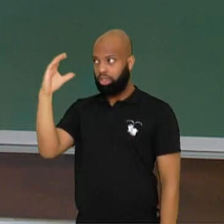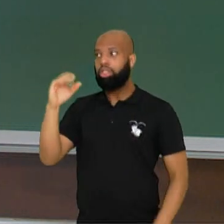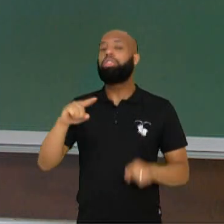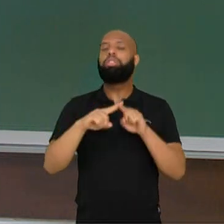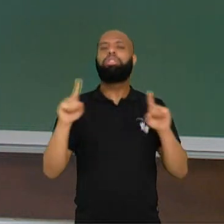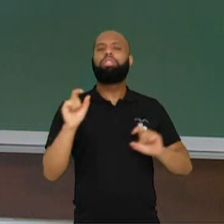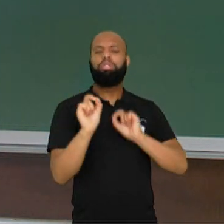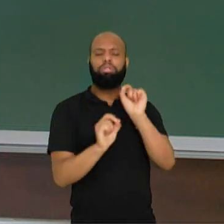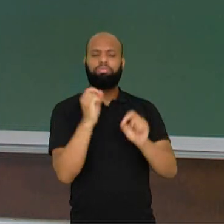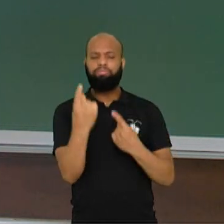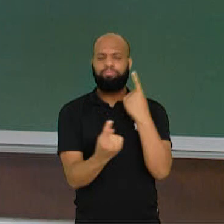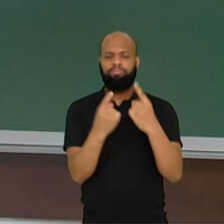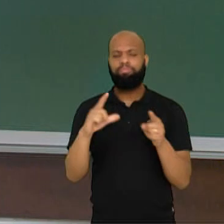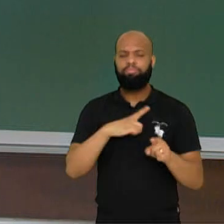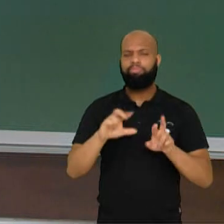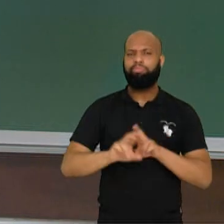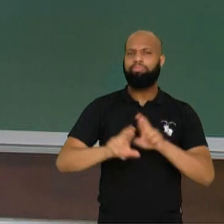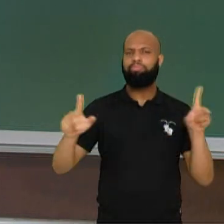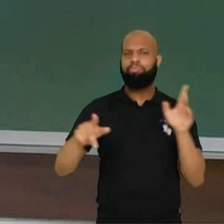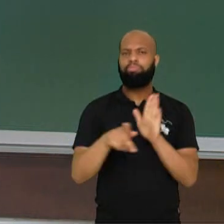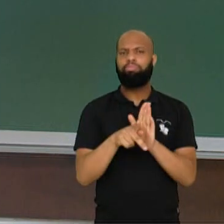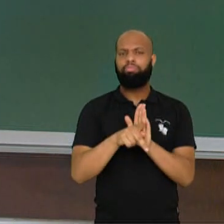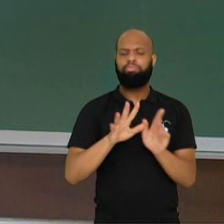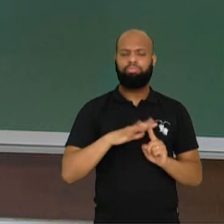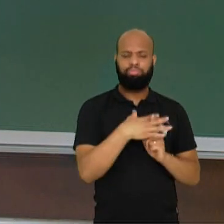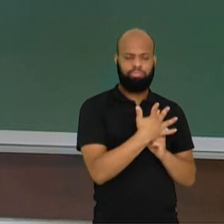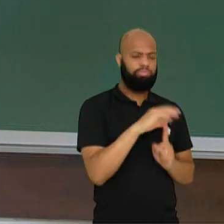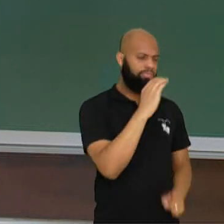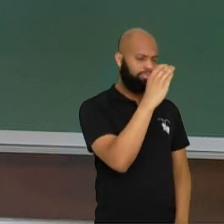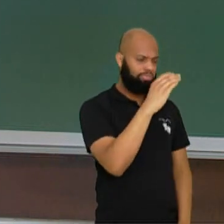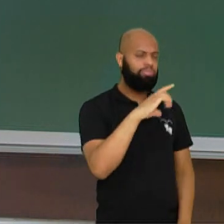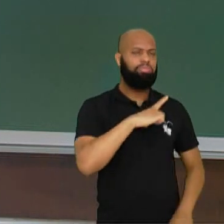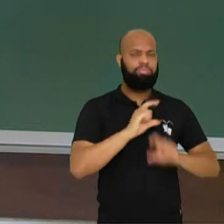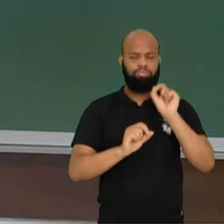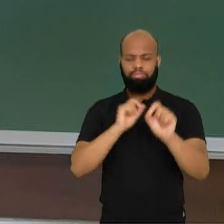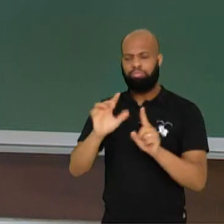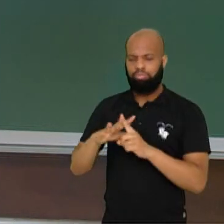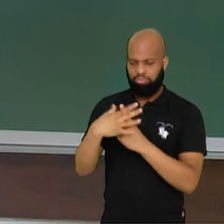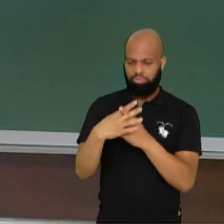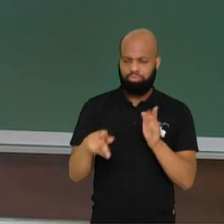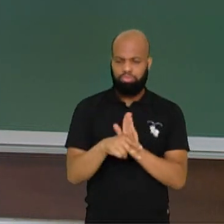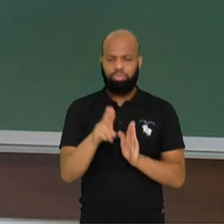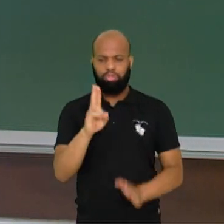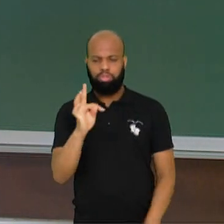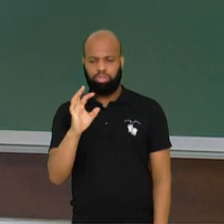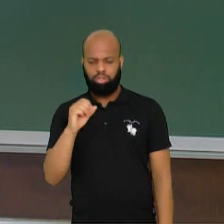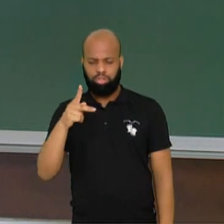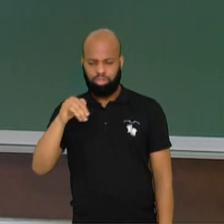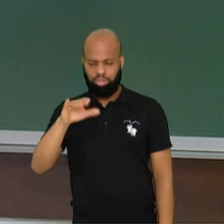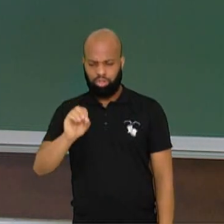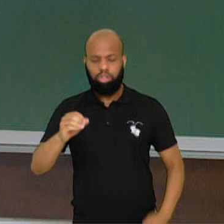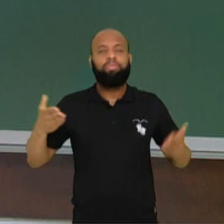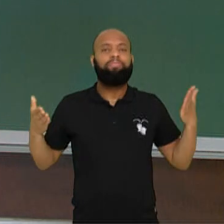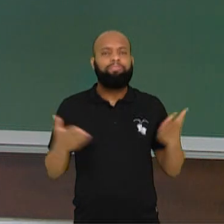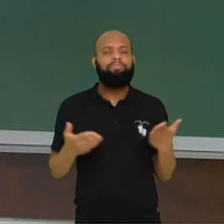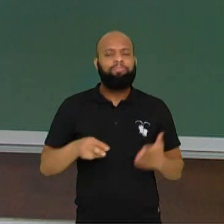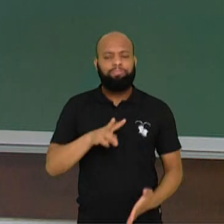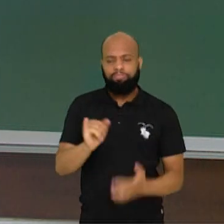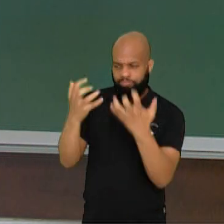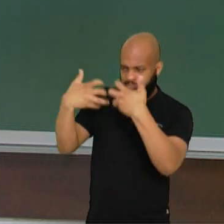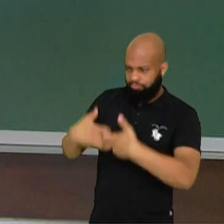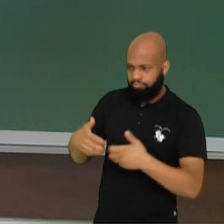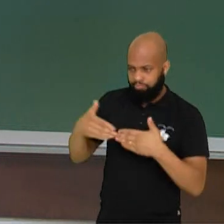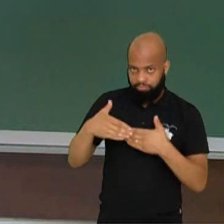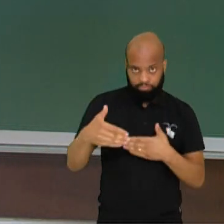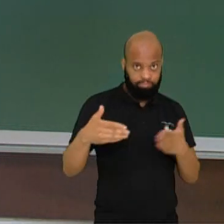Mas qual é exatamente a diferença entre socialismo científico, socialismo utópico? É isso que a gente vai pensar a partir